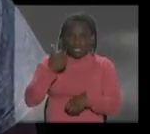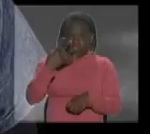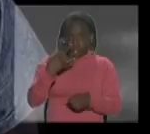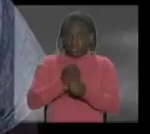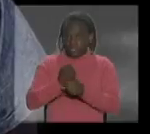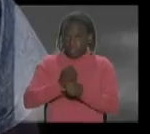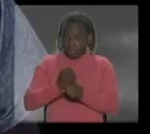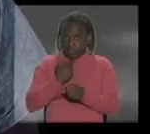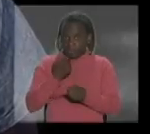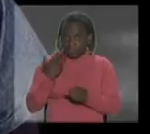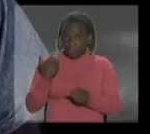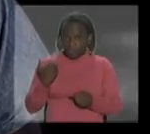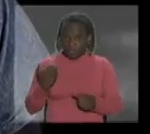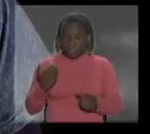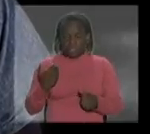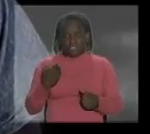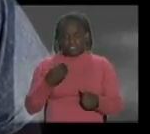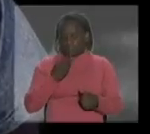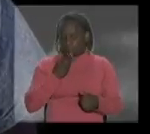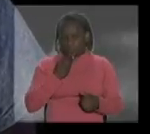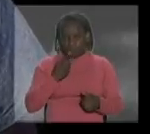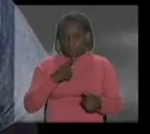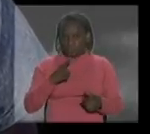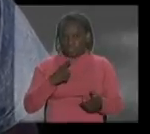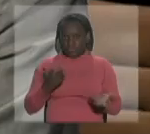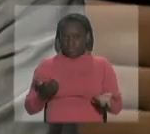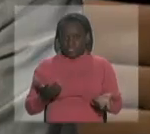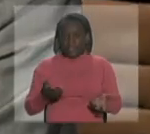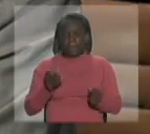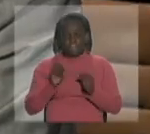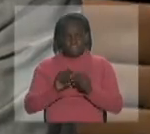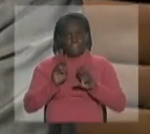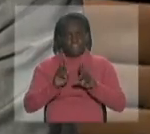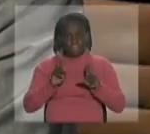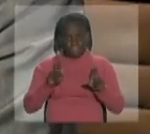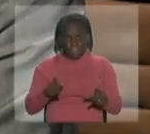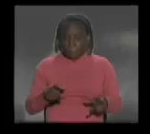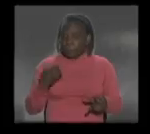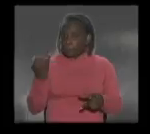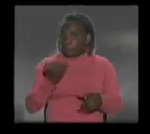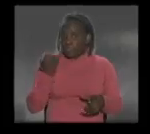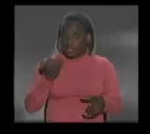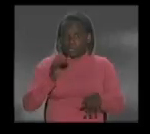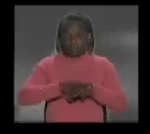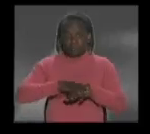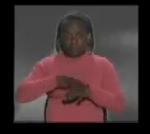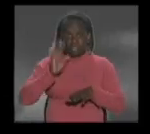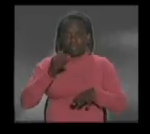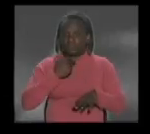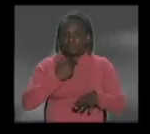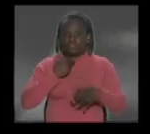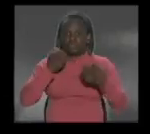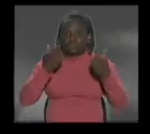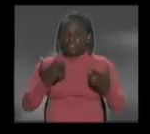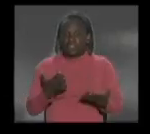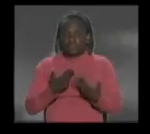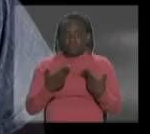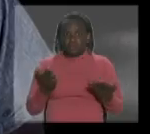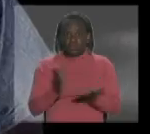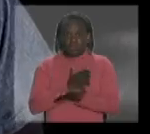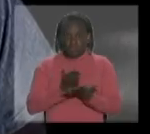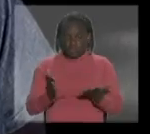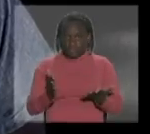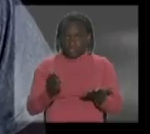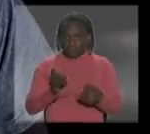14 anos, que são inegáveis. Não é? E que fazem a diferença. Não, são fundamentais. Você não pode falar de algumas coisas